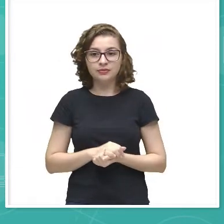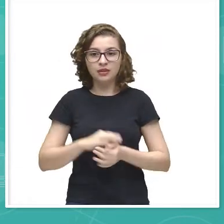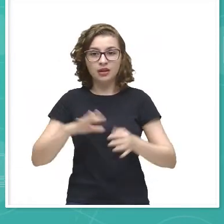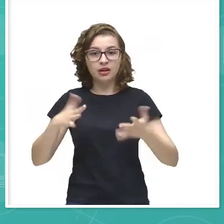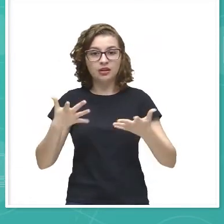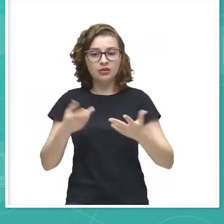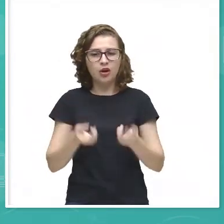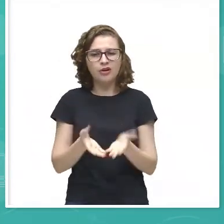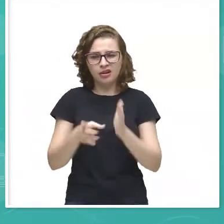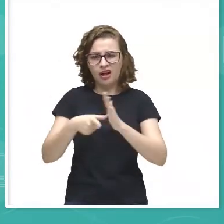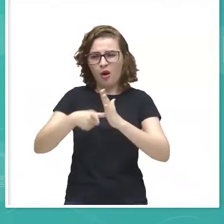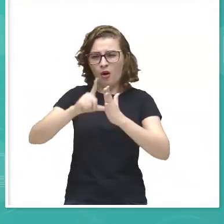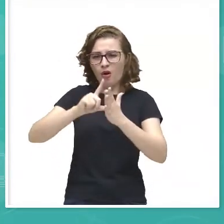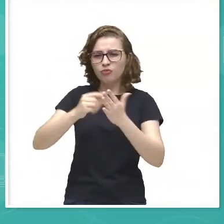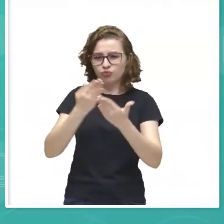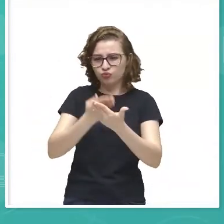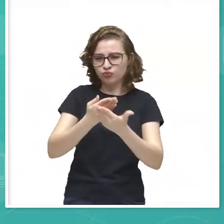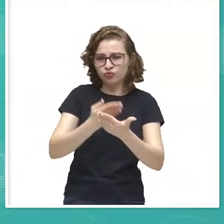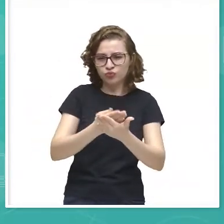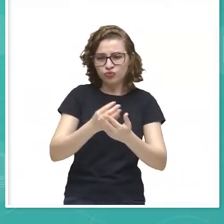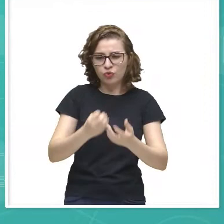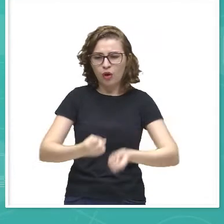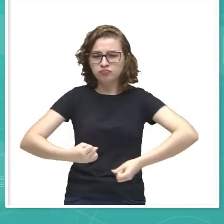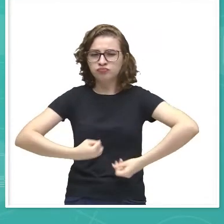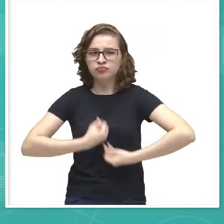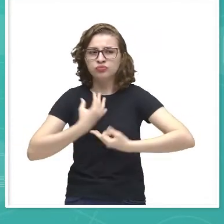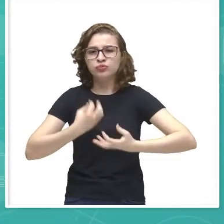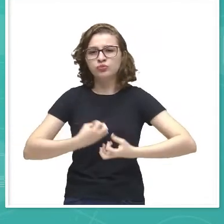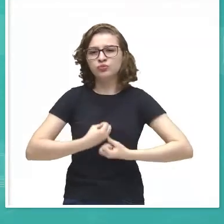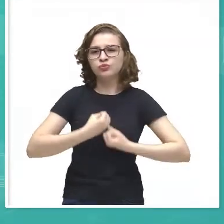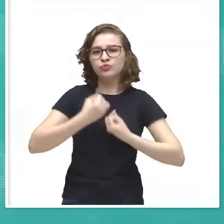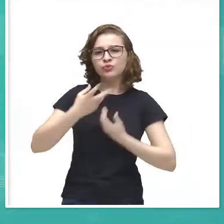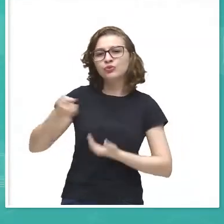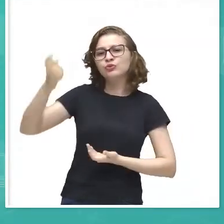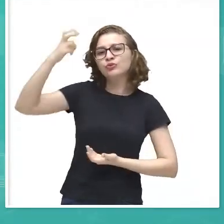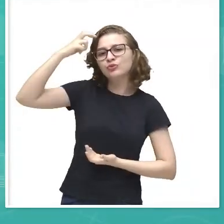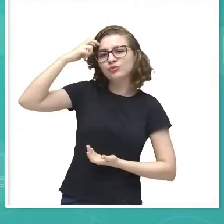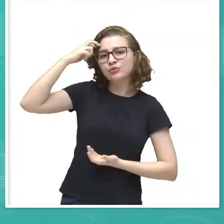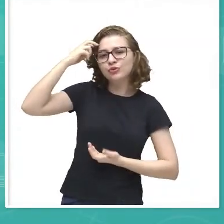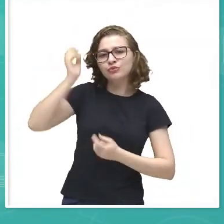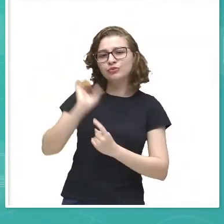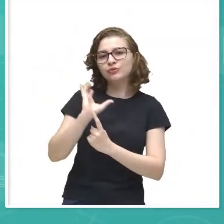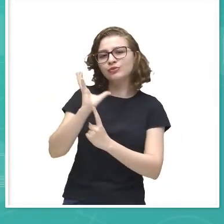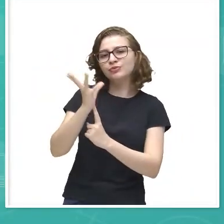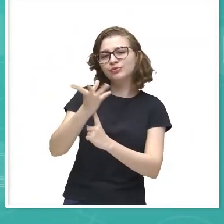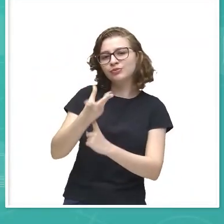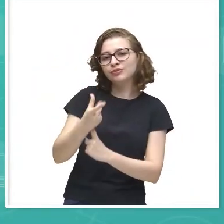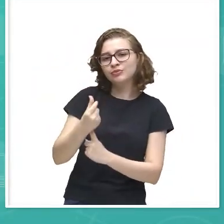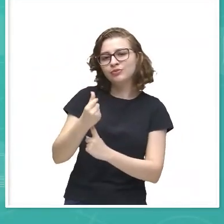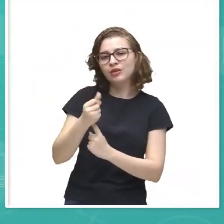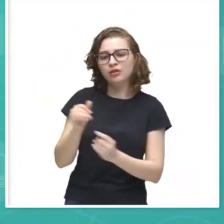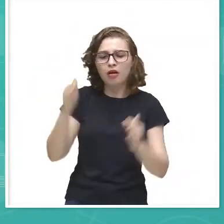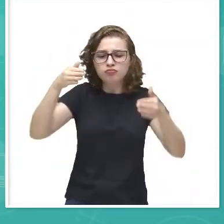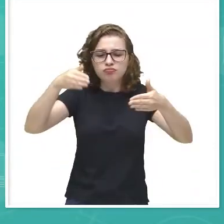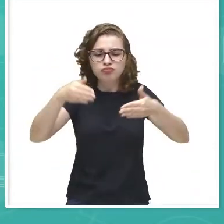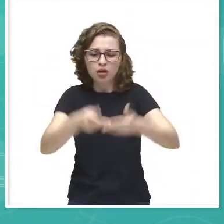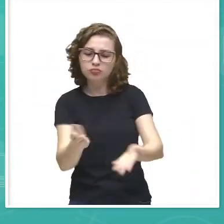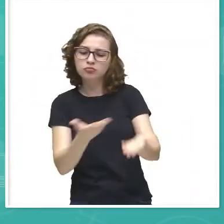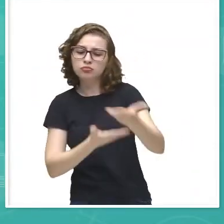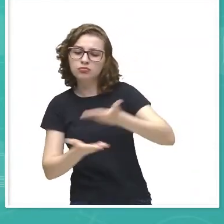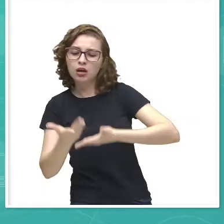aula de ontem, a nossa produção cultural, nossa produção artística, ela está diretamente ligada à nossa cultura e à nossa